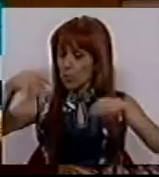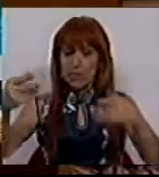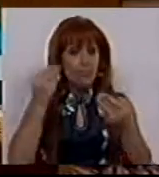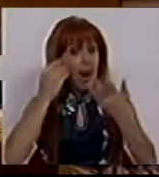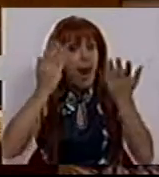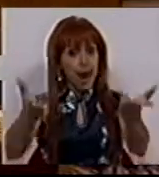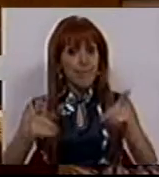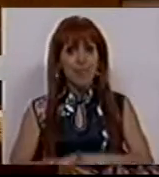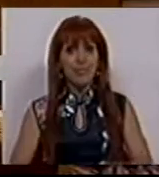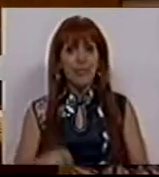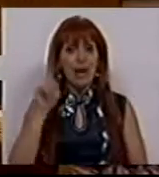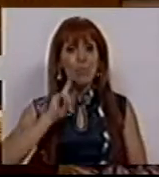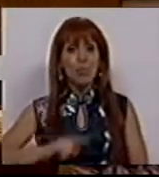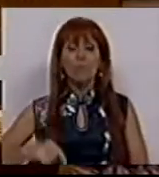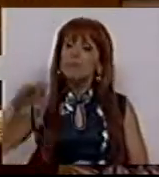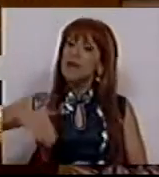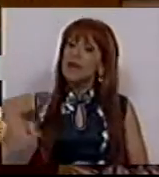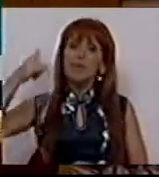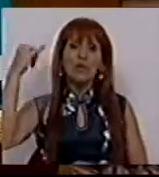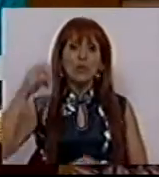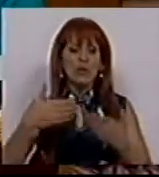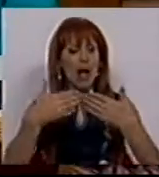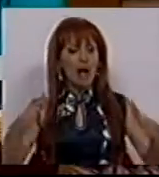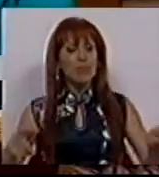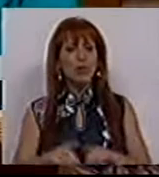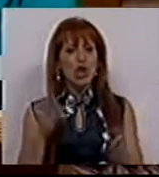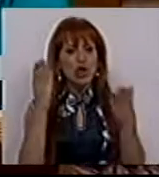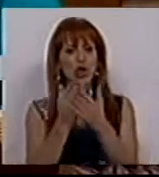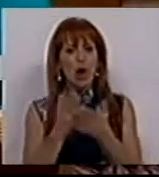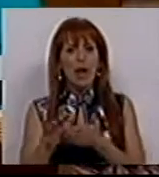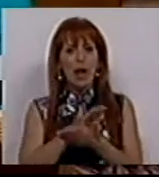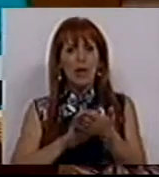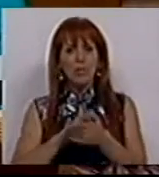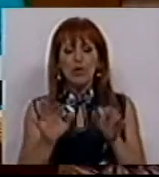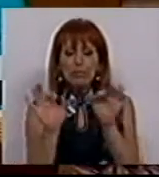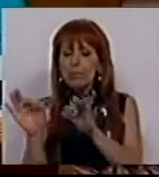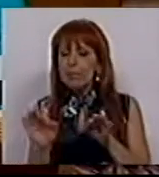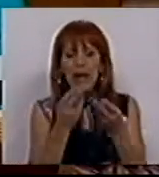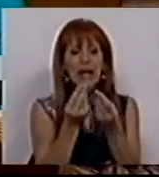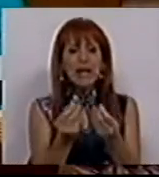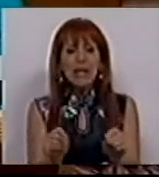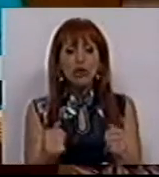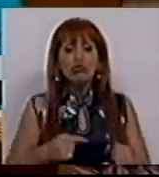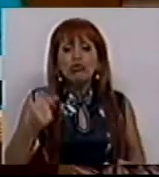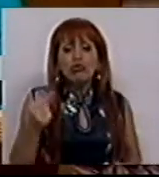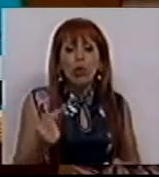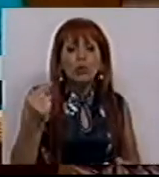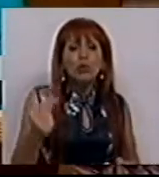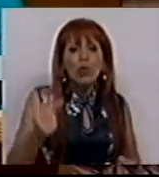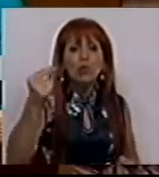autarquias. A Patrícia, 23 anos, que abre a porta de uma escola básica e toma conta das crianças todos os